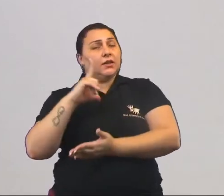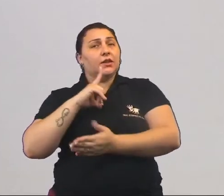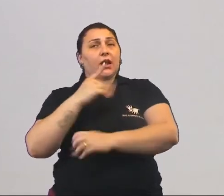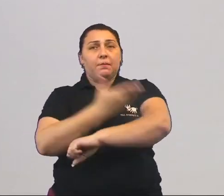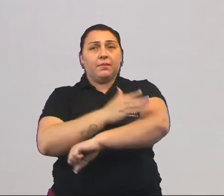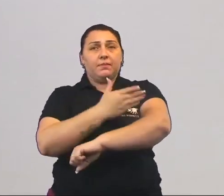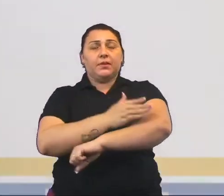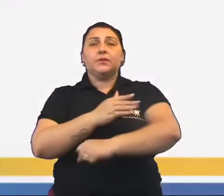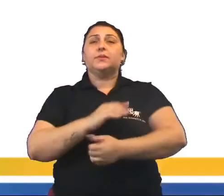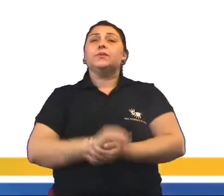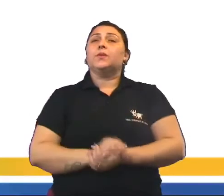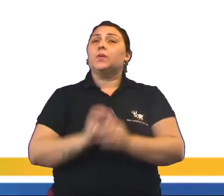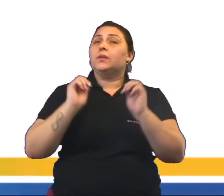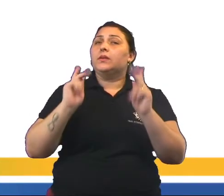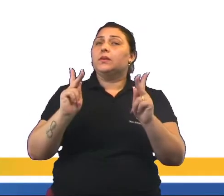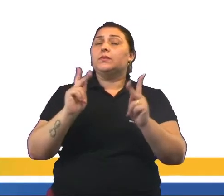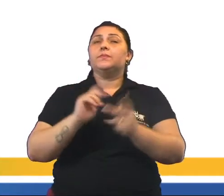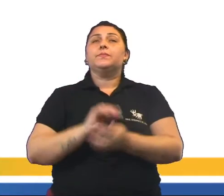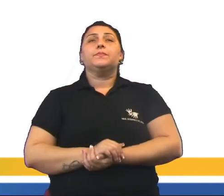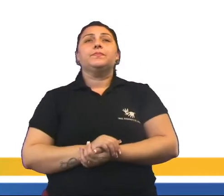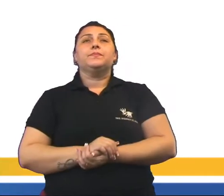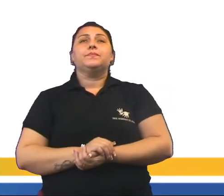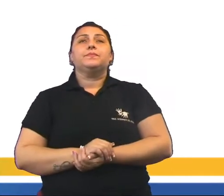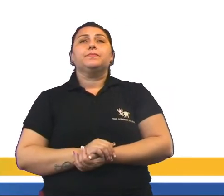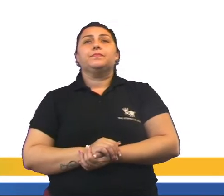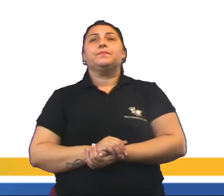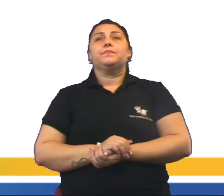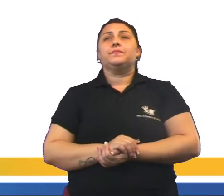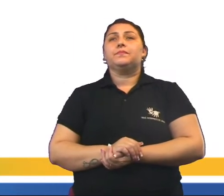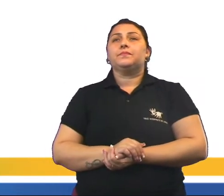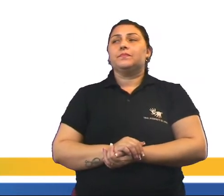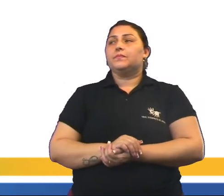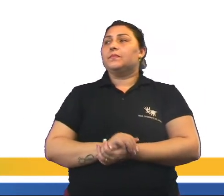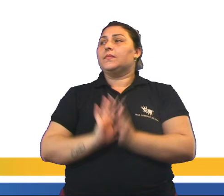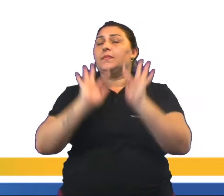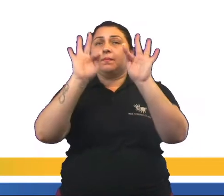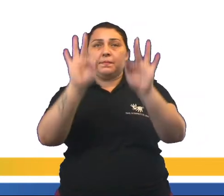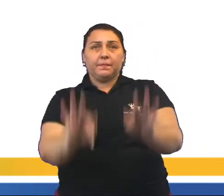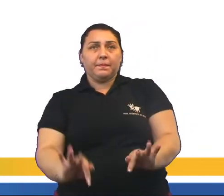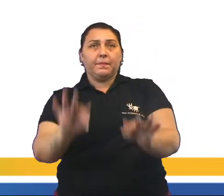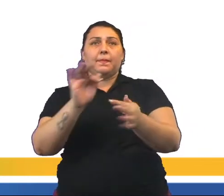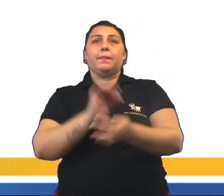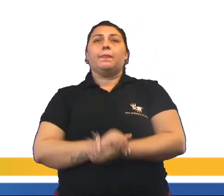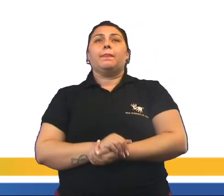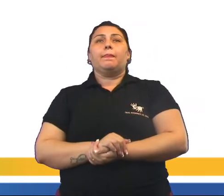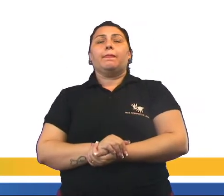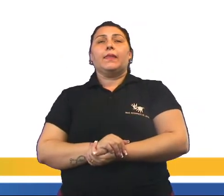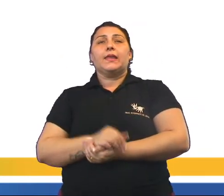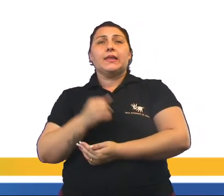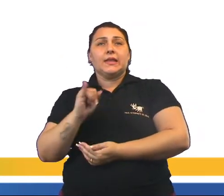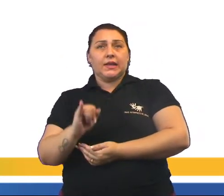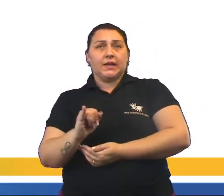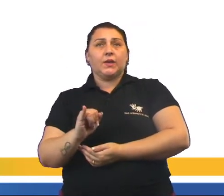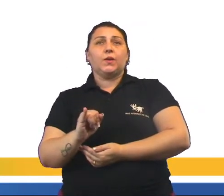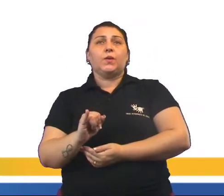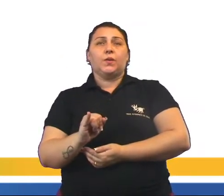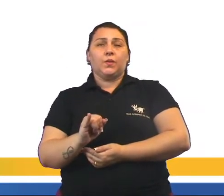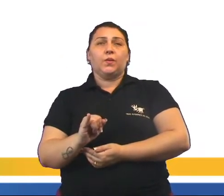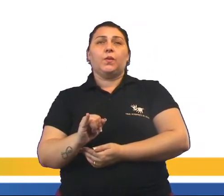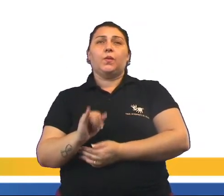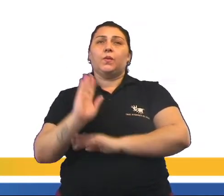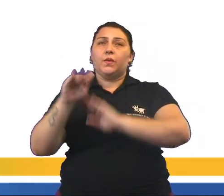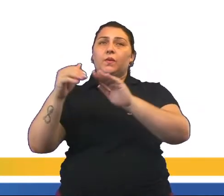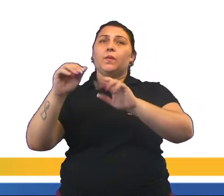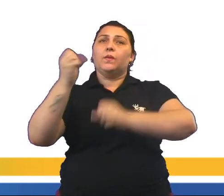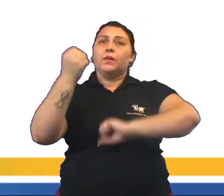na prática, ok? Então, nós vamos aqui para as considerações finais. Se há uma coisa que o atual